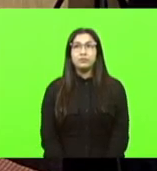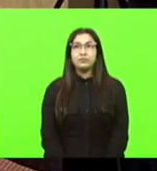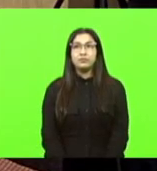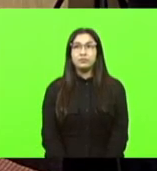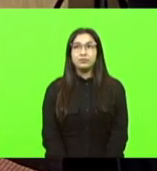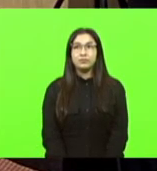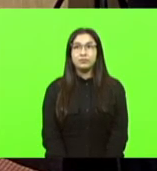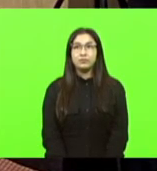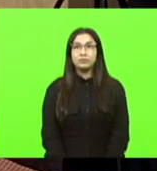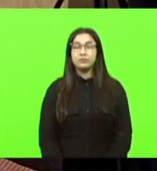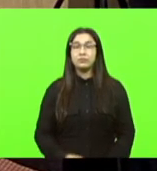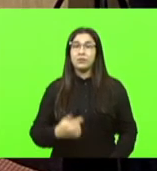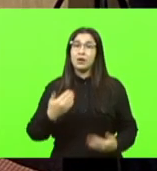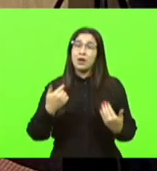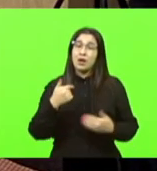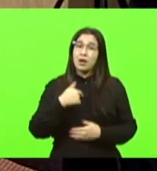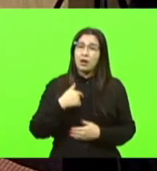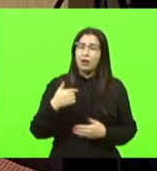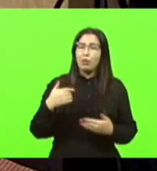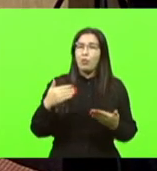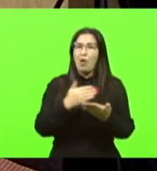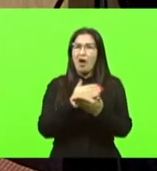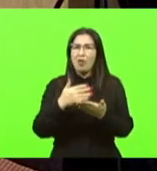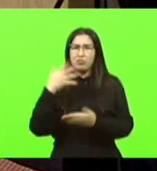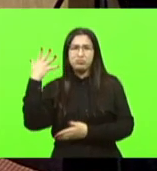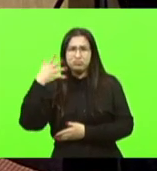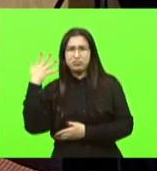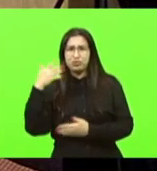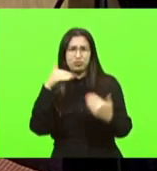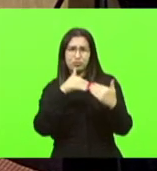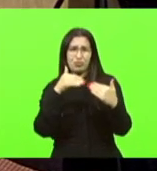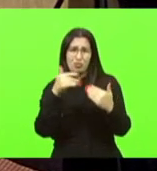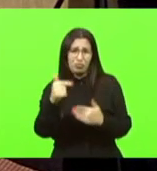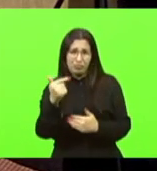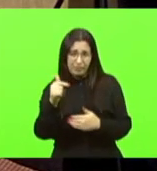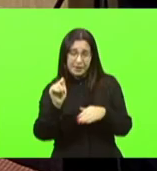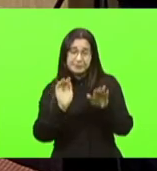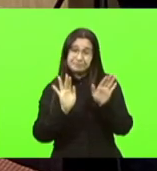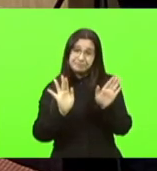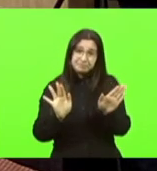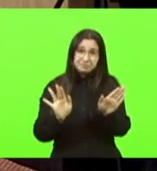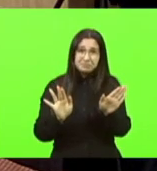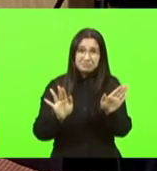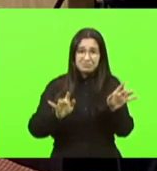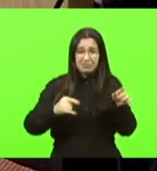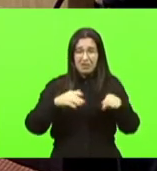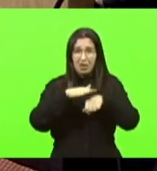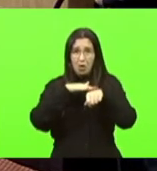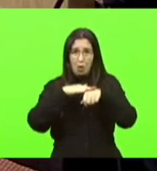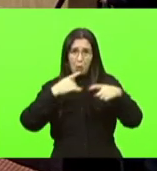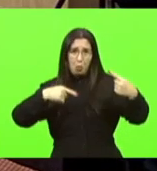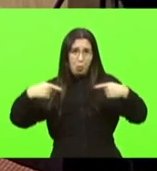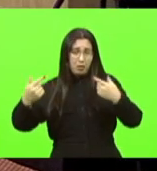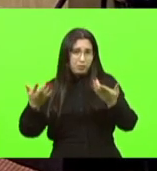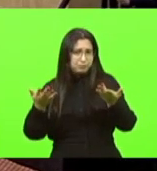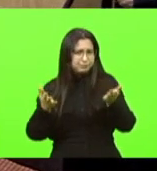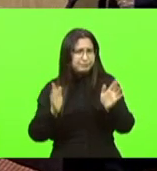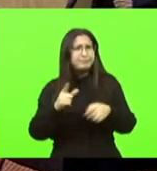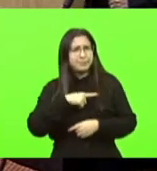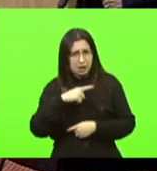É pô Eu discordo de alguns colegas Quando se diz que que não houve diálogo é